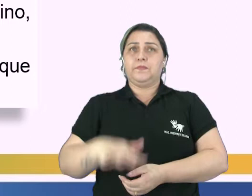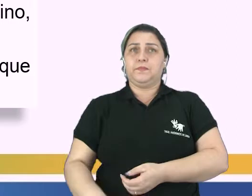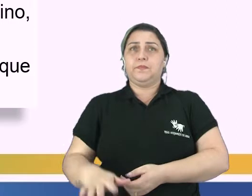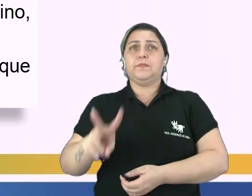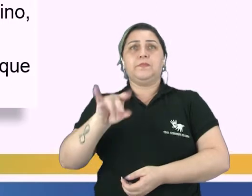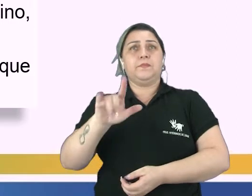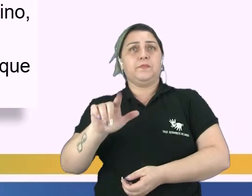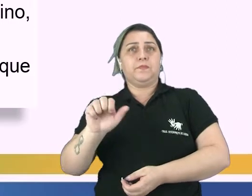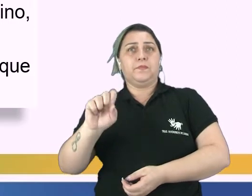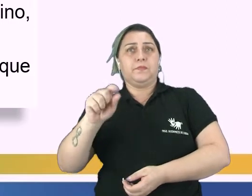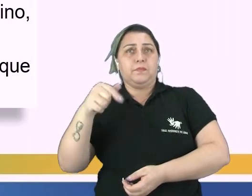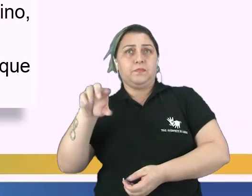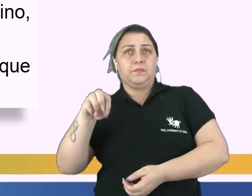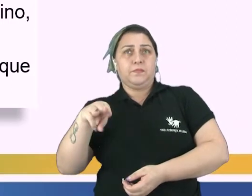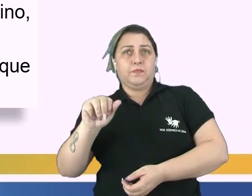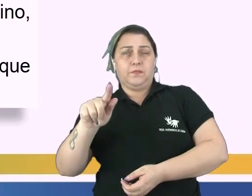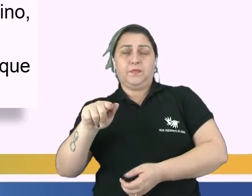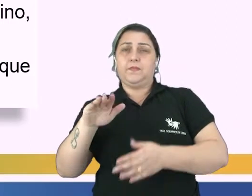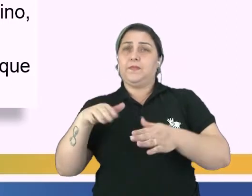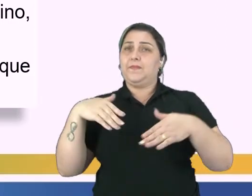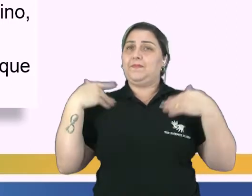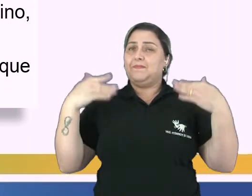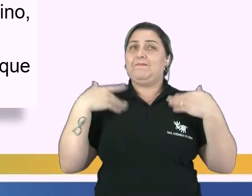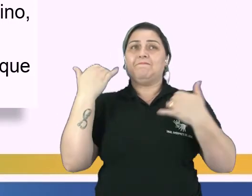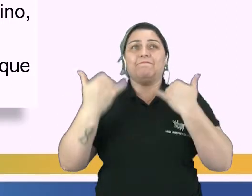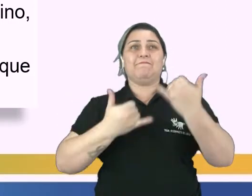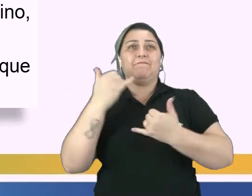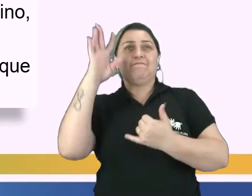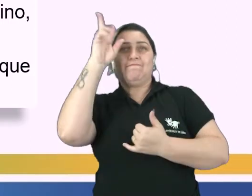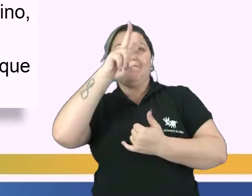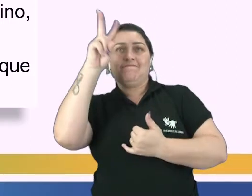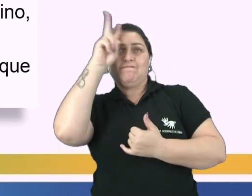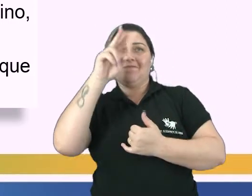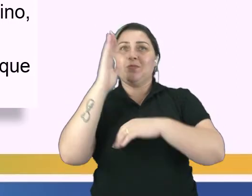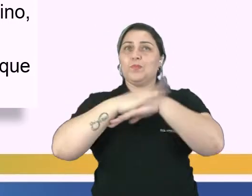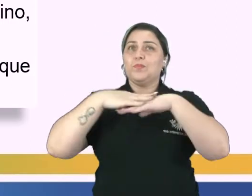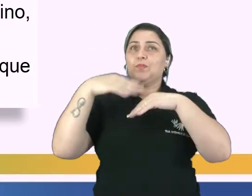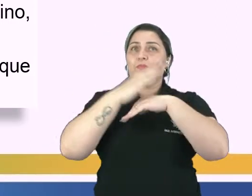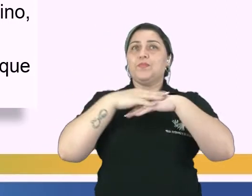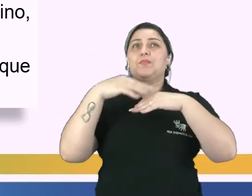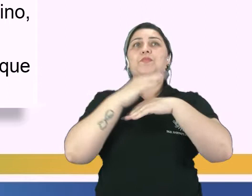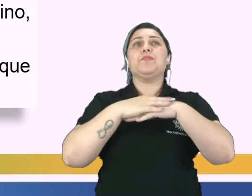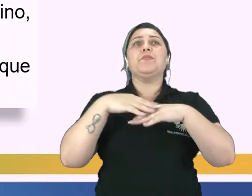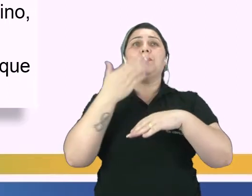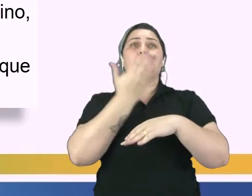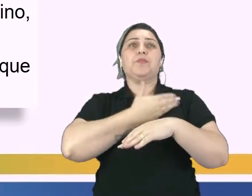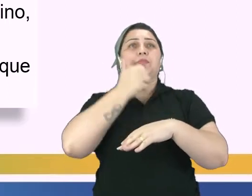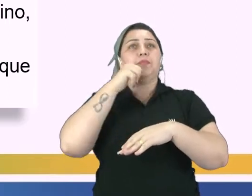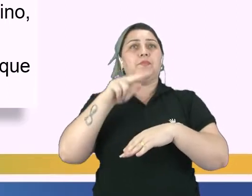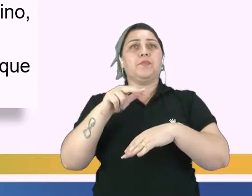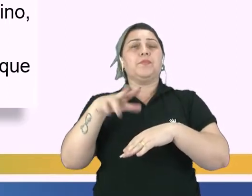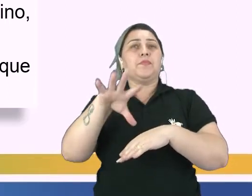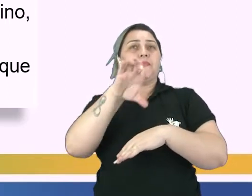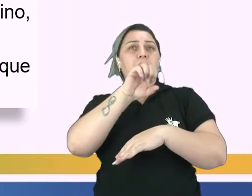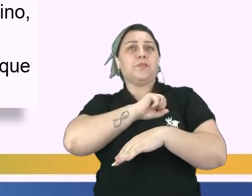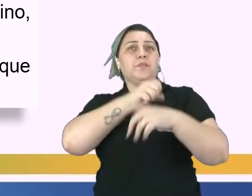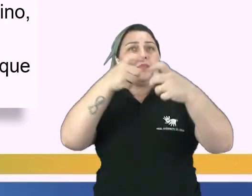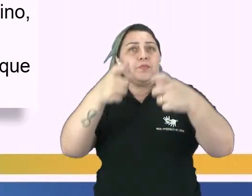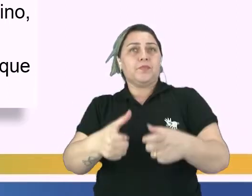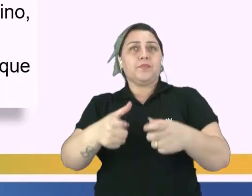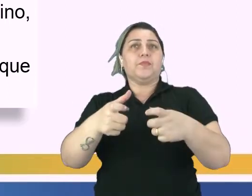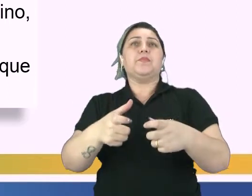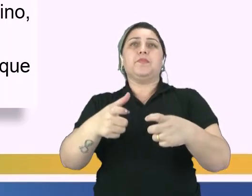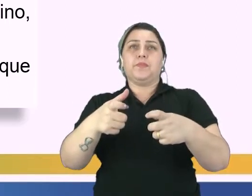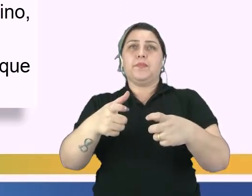de São Miguel foi cheia de aventuras. Lembro com muito carinho o tanto que eu e meus irmãos amávamos aquele